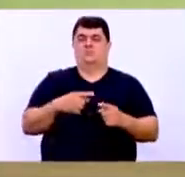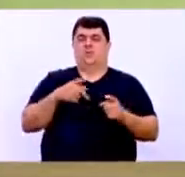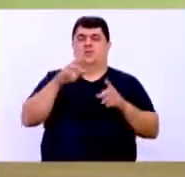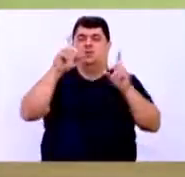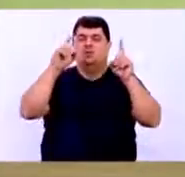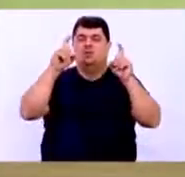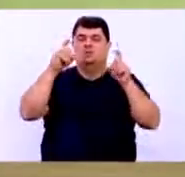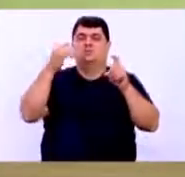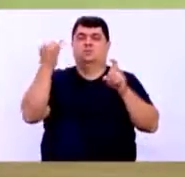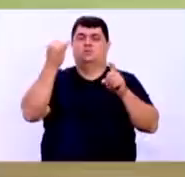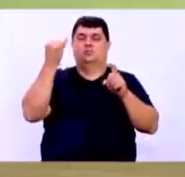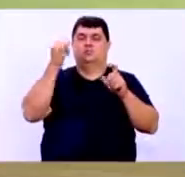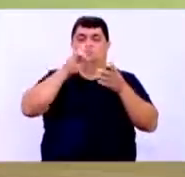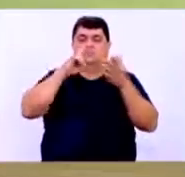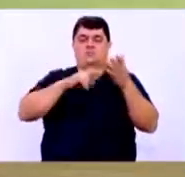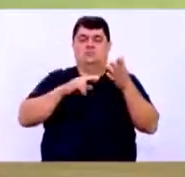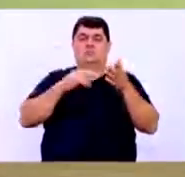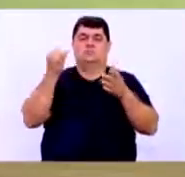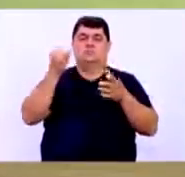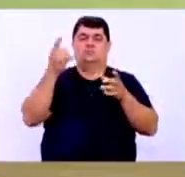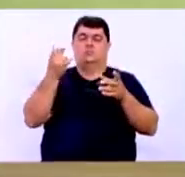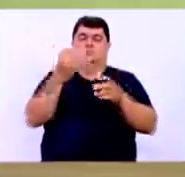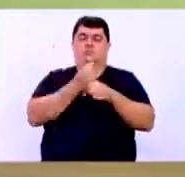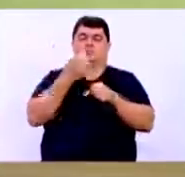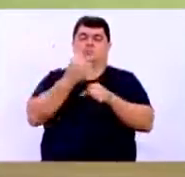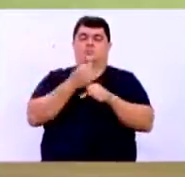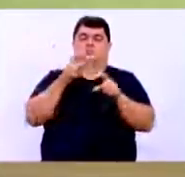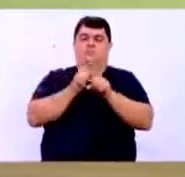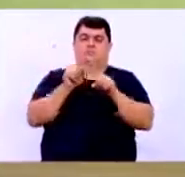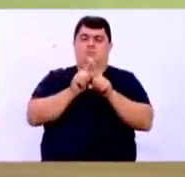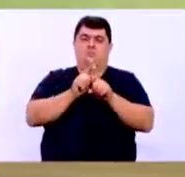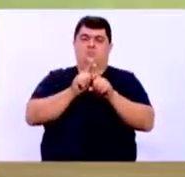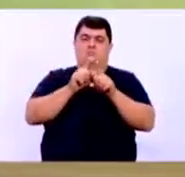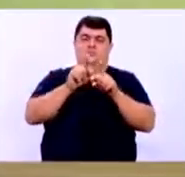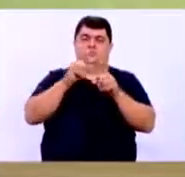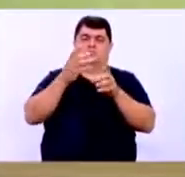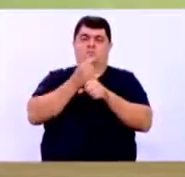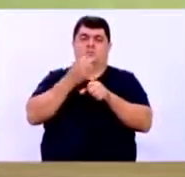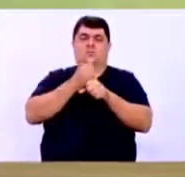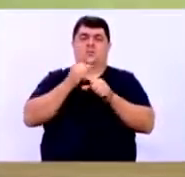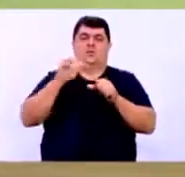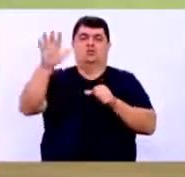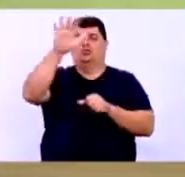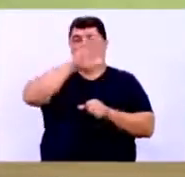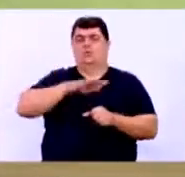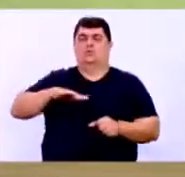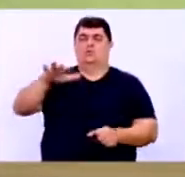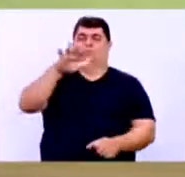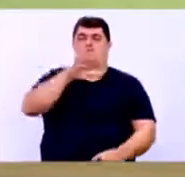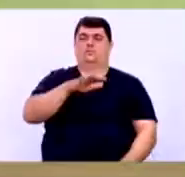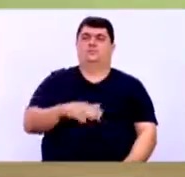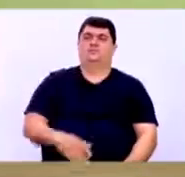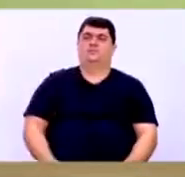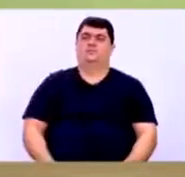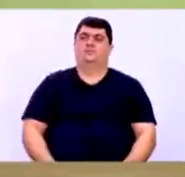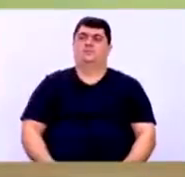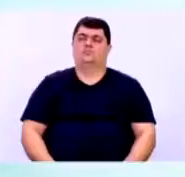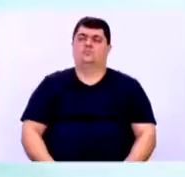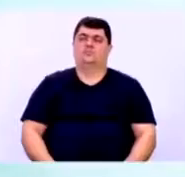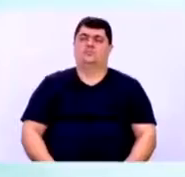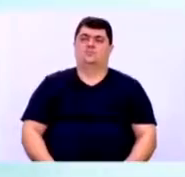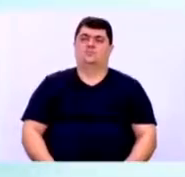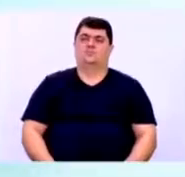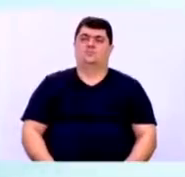tema tão relevante para a contabilidade de custo e também para a contabilidade geral. É isso aí,